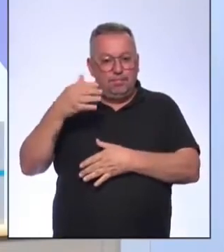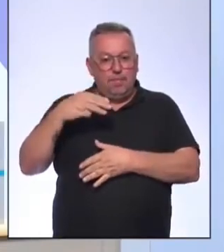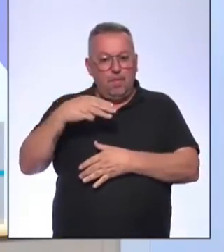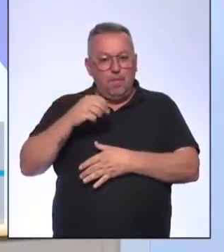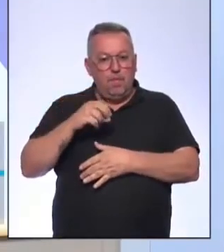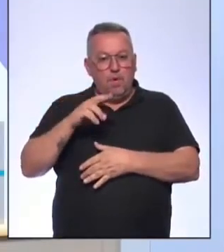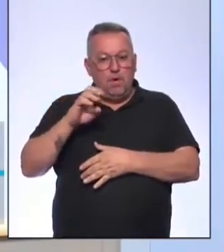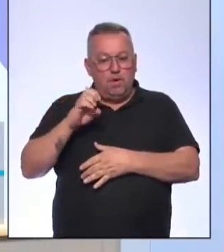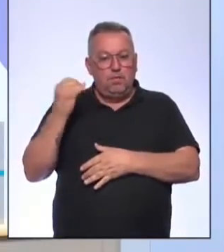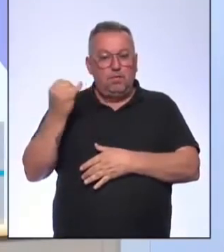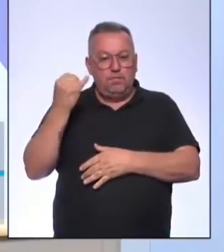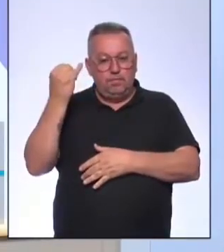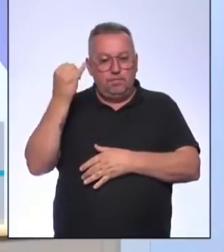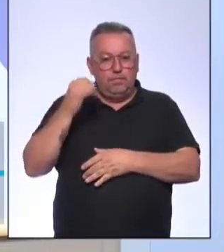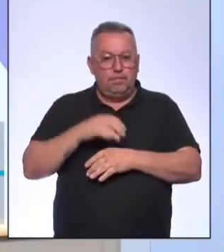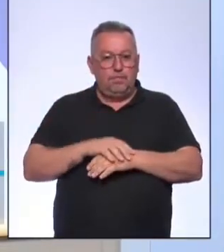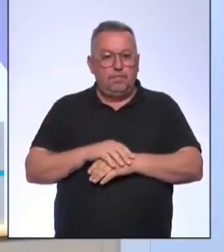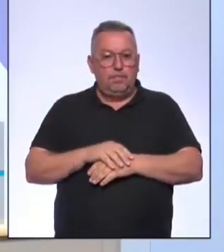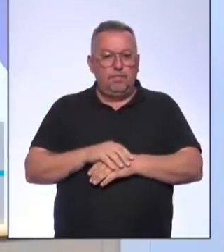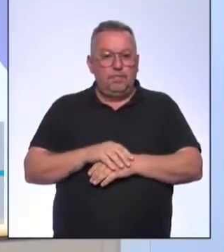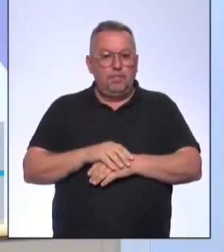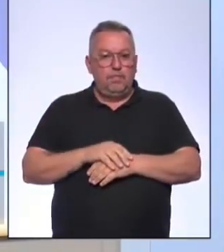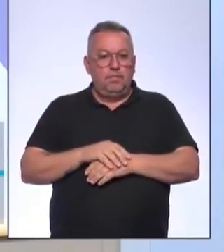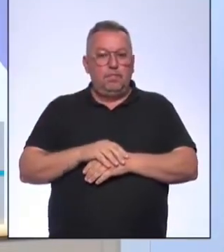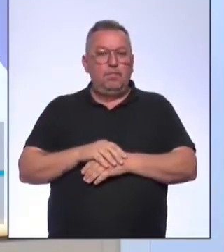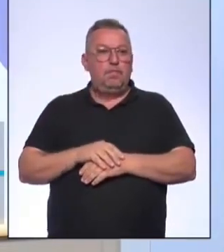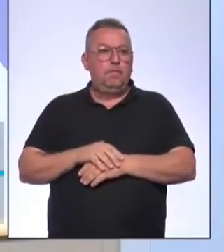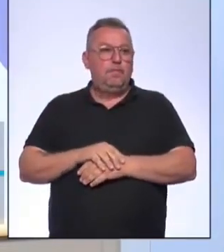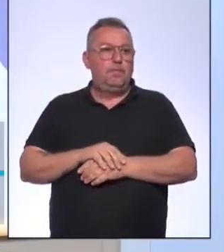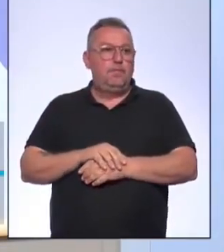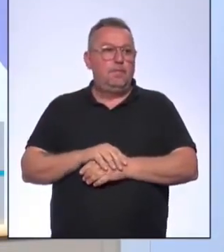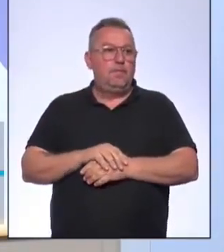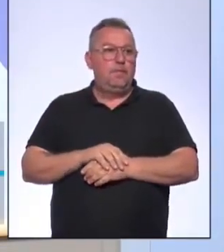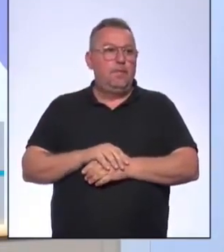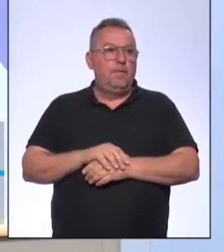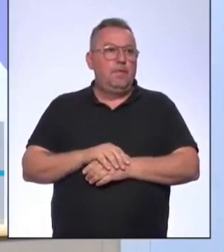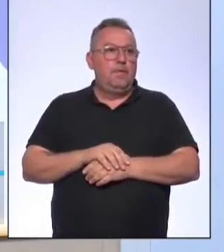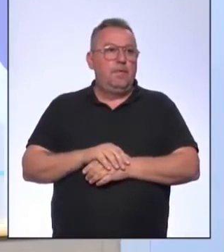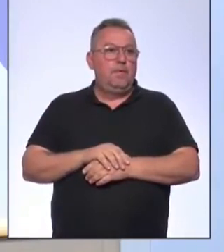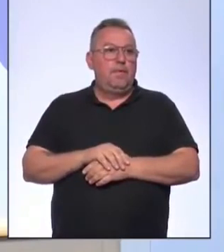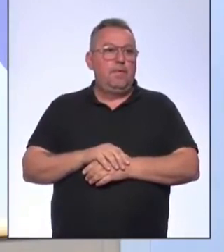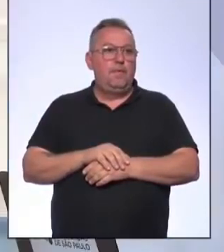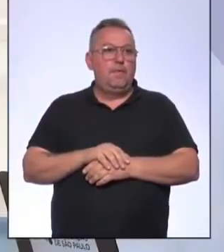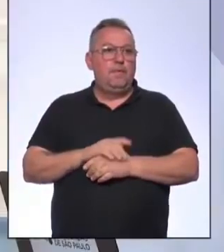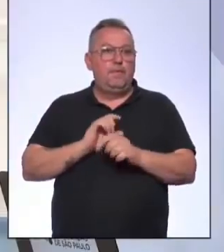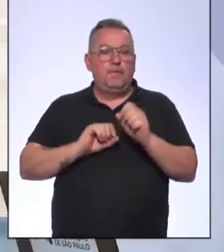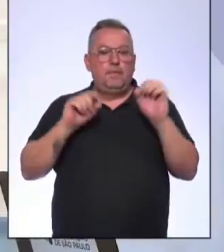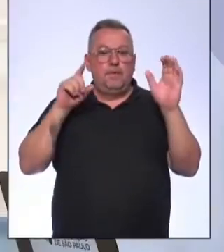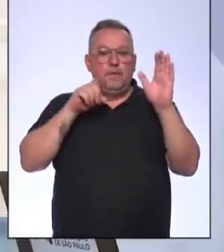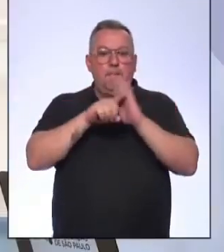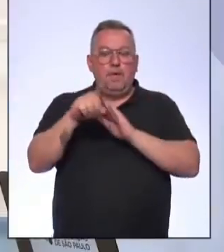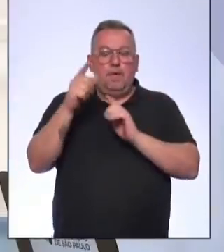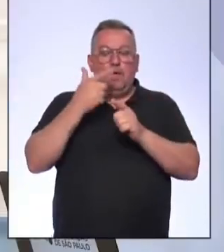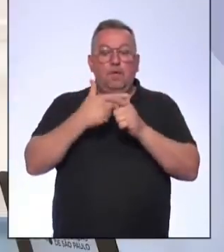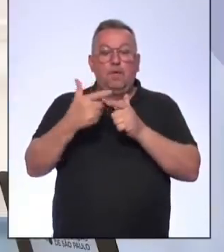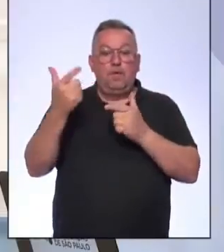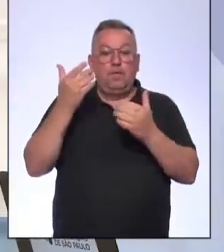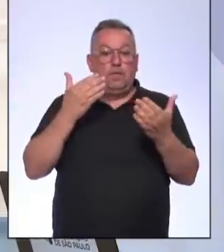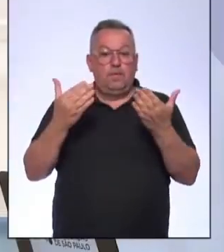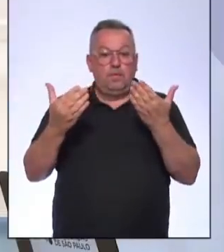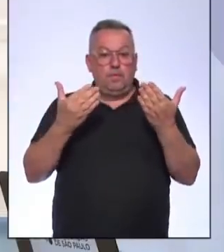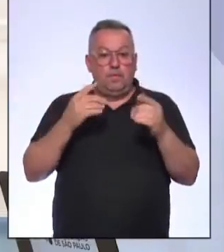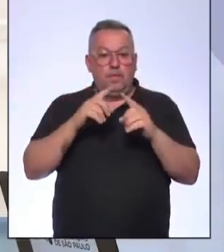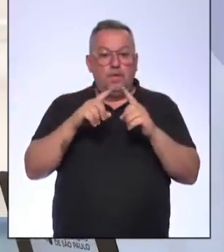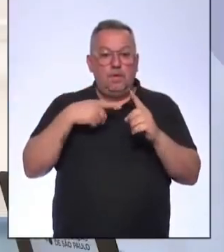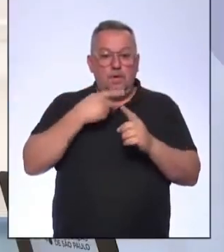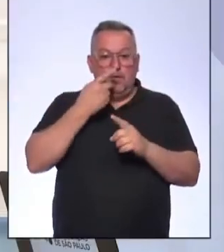more important e more valuable. Então tá. Então, ó, eu perguntei sobre comparação, mas eu